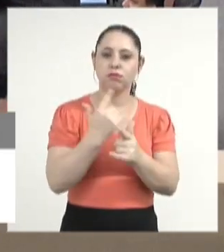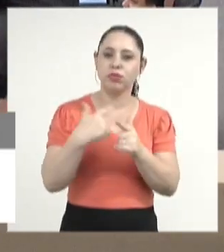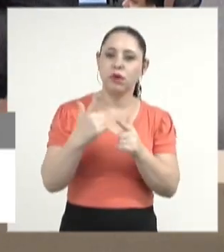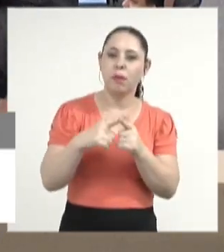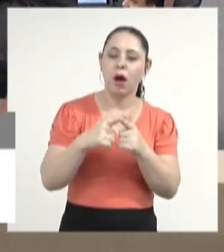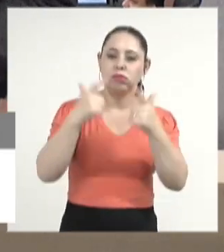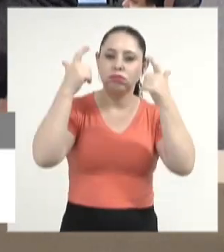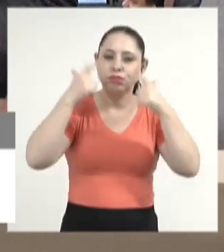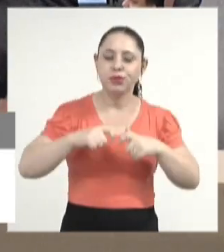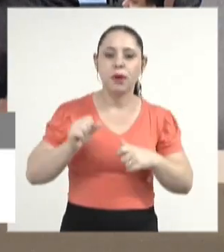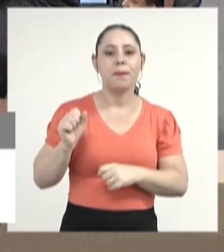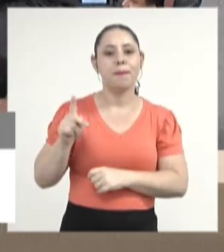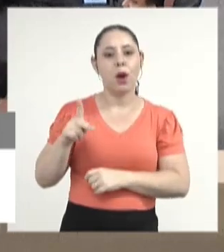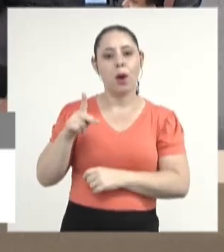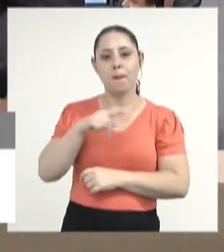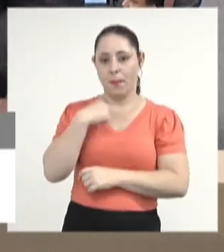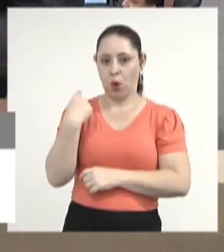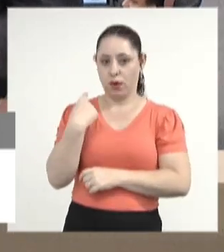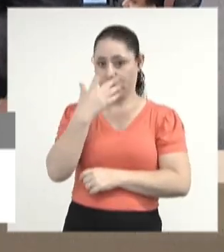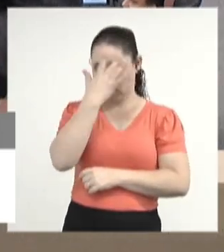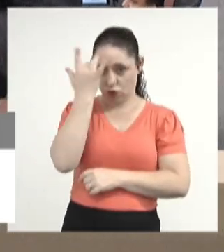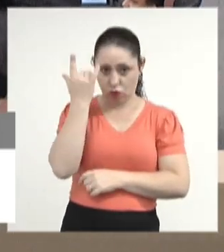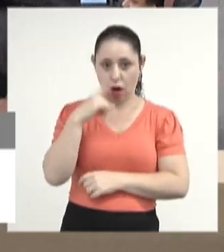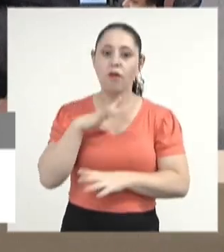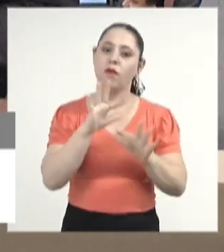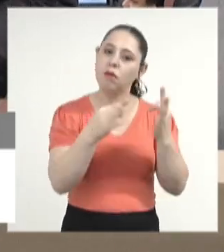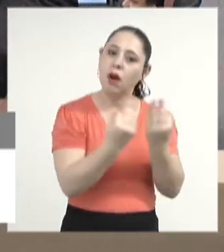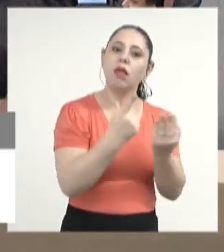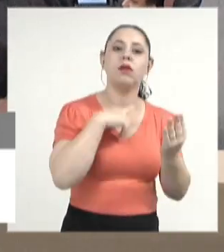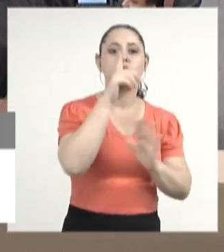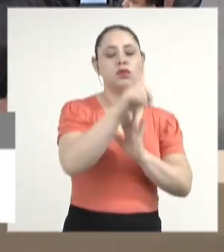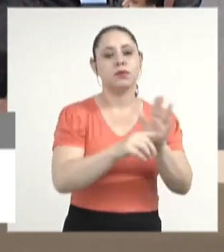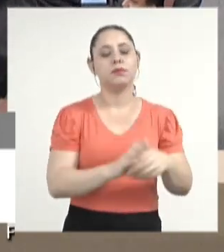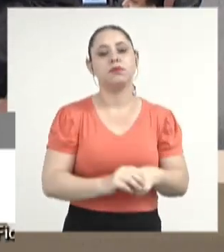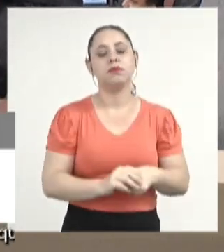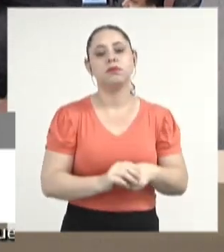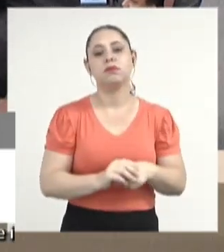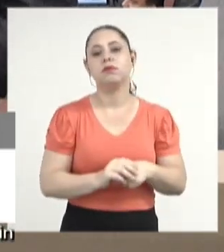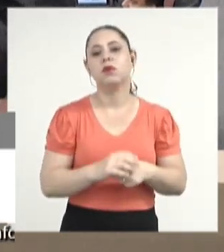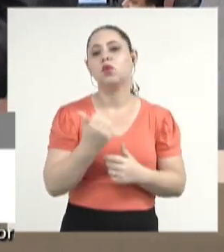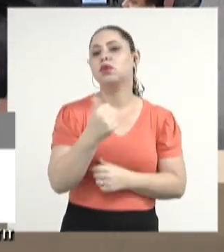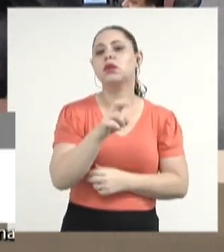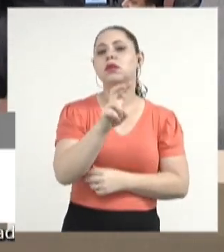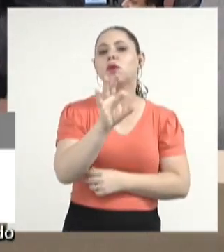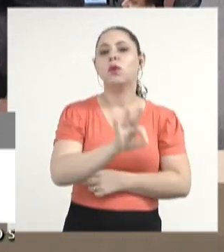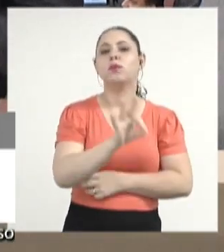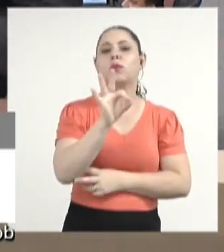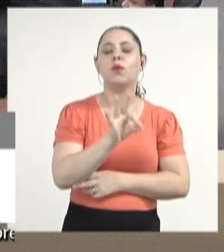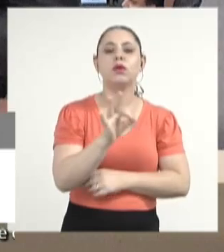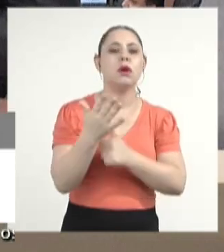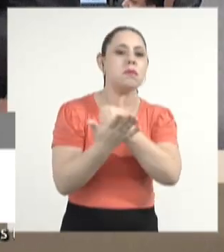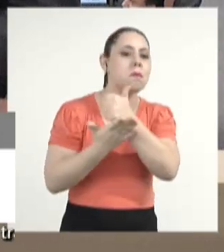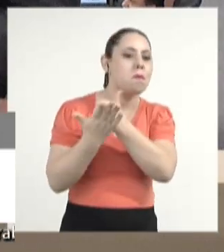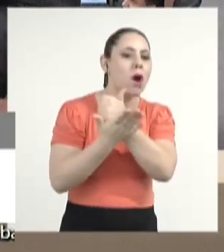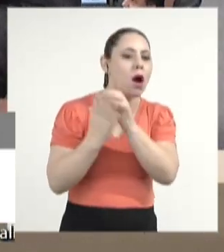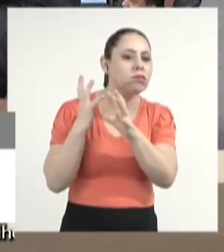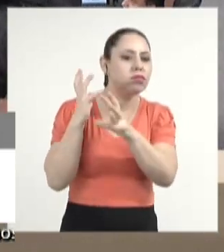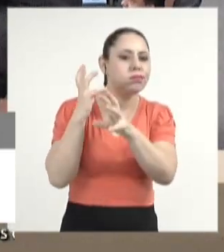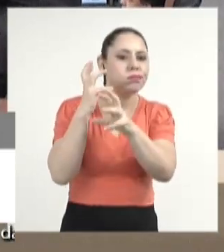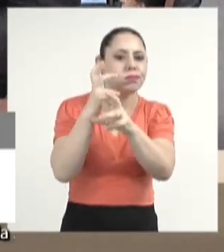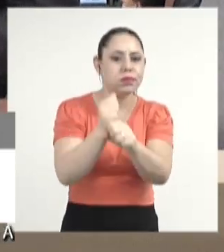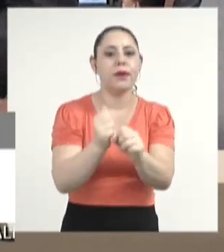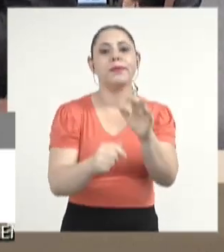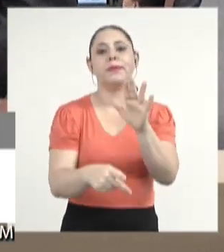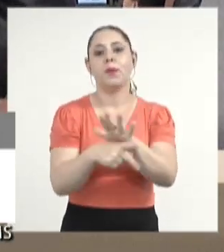também pensão por morte. Renda mensal inicial será 85% da base de cálculo